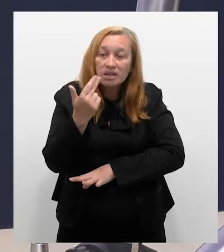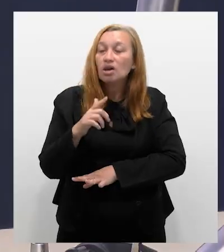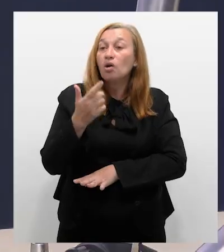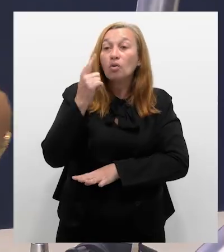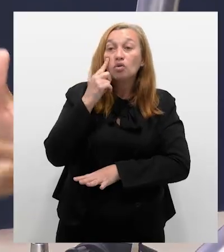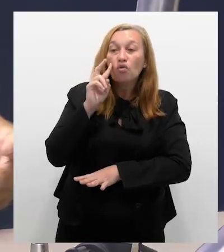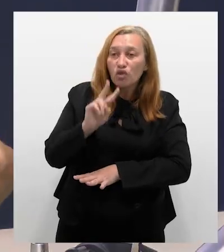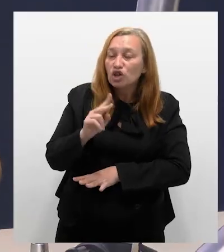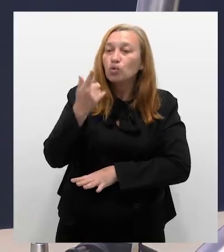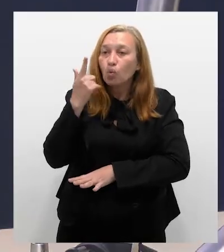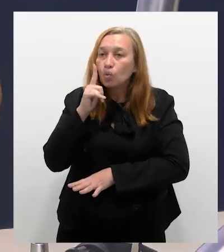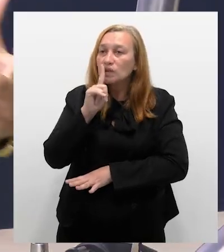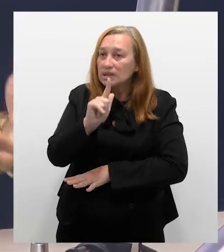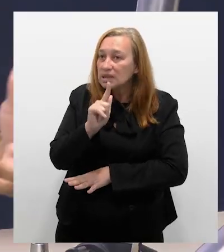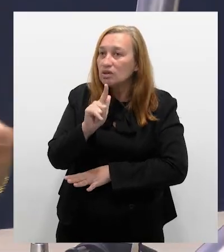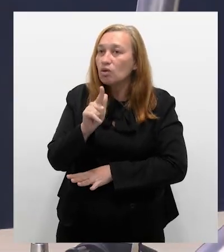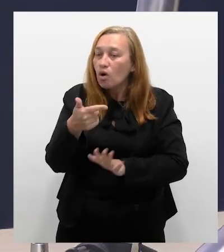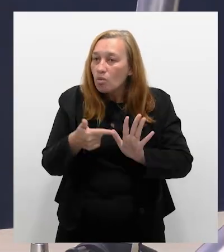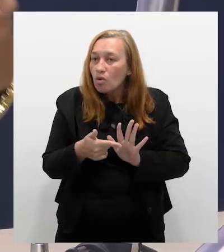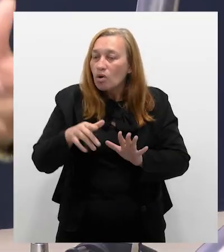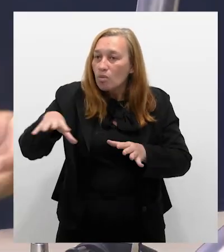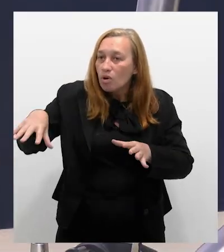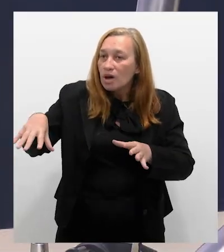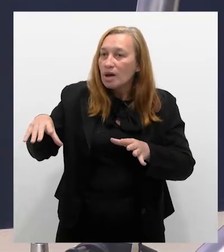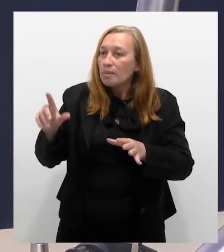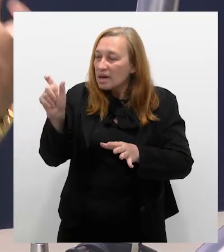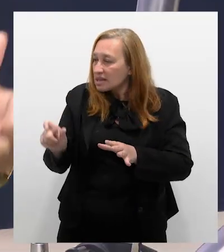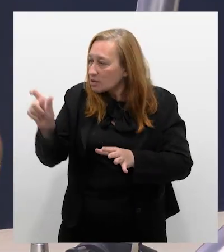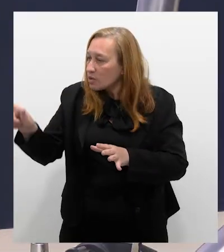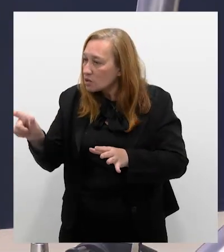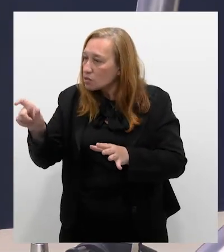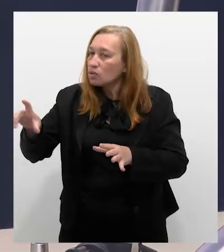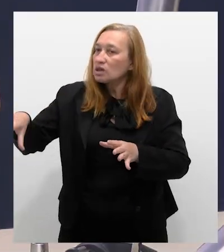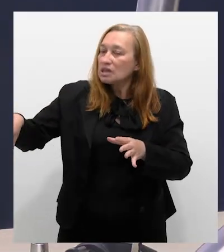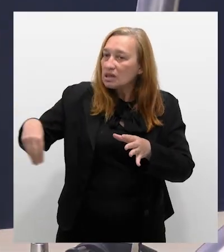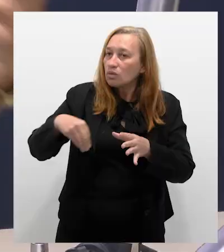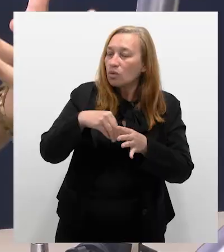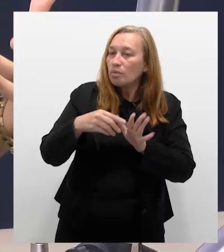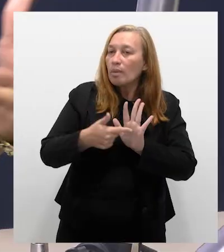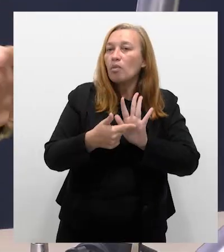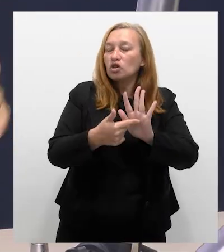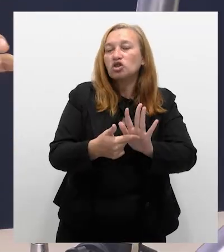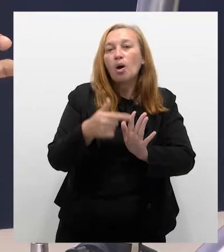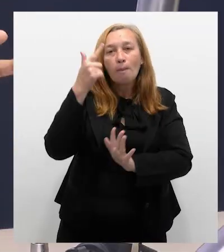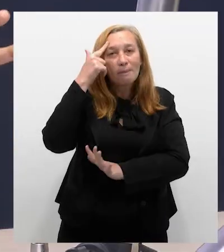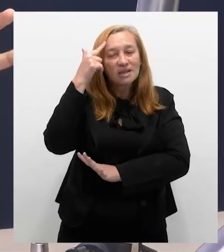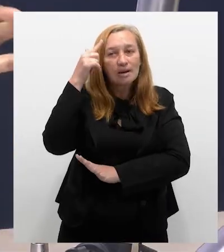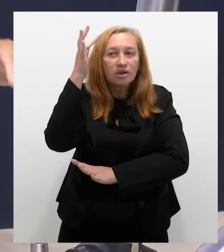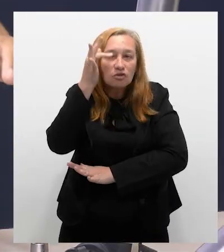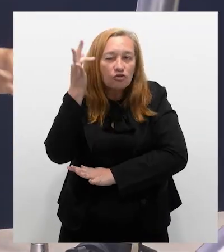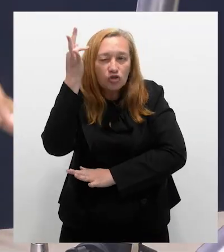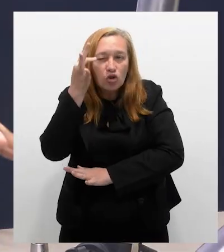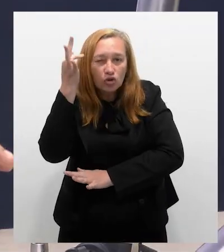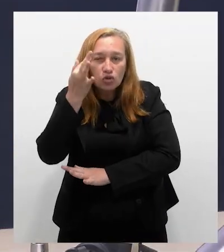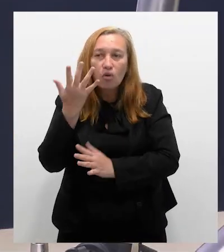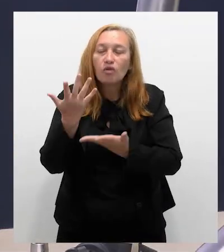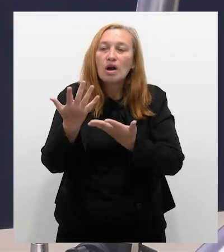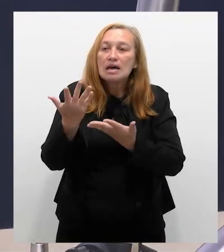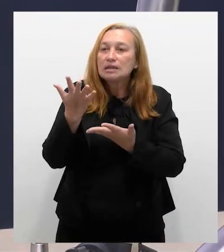quando eu vejo que eu consigo trazer essas pessoas que têm esse pensamento filosófico, só que não sabem, porque a gente tem um